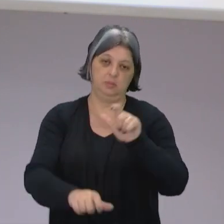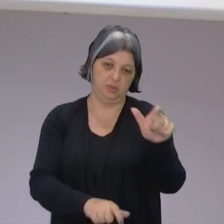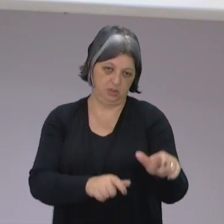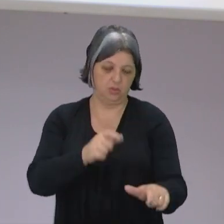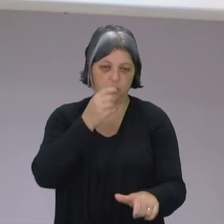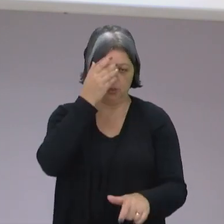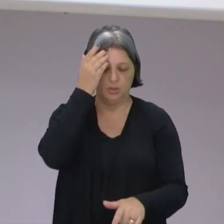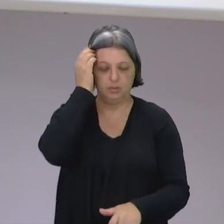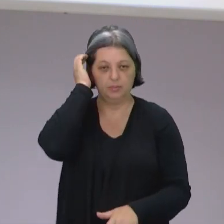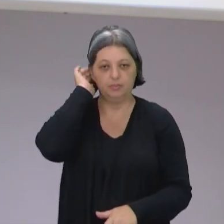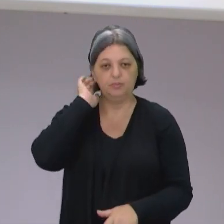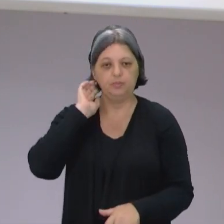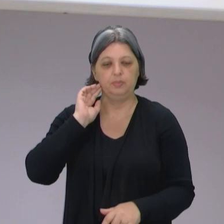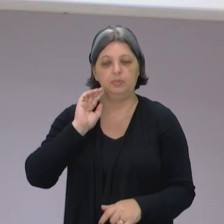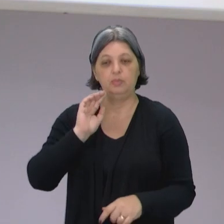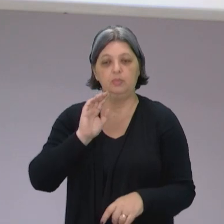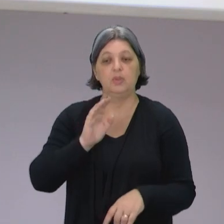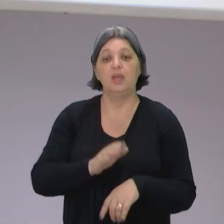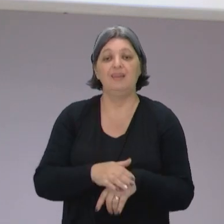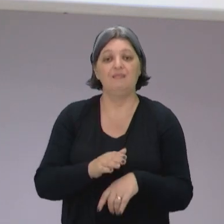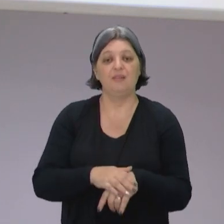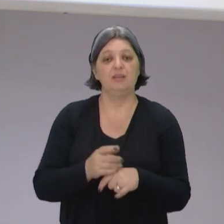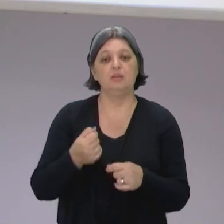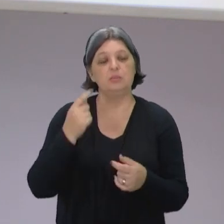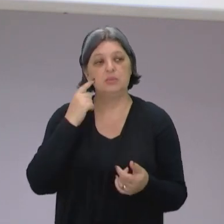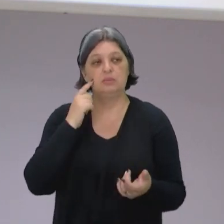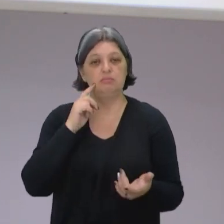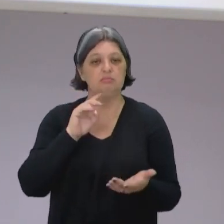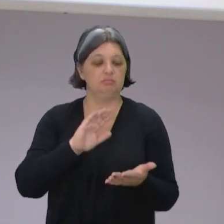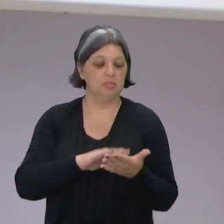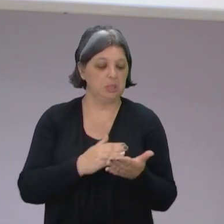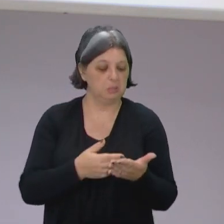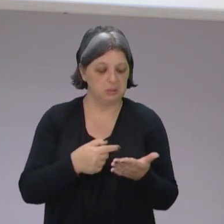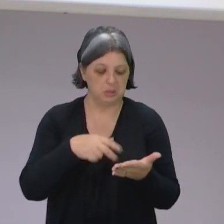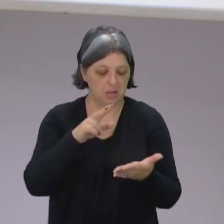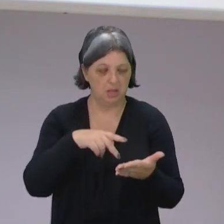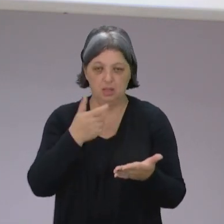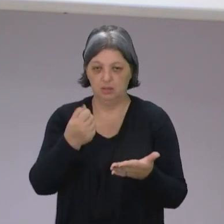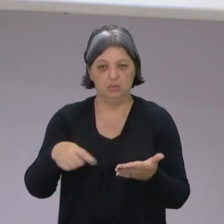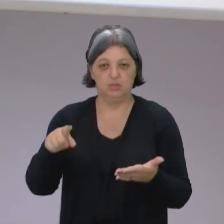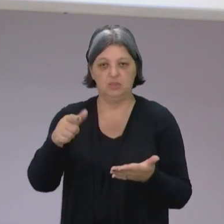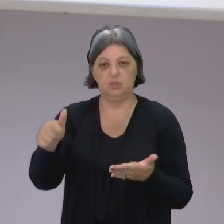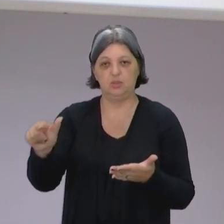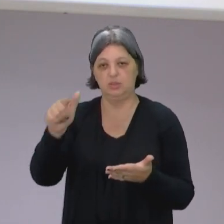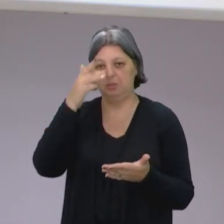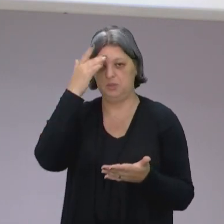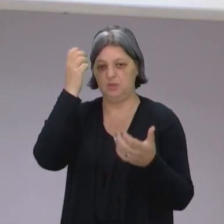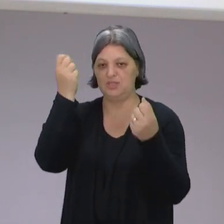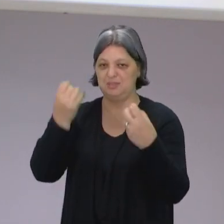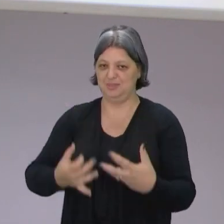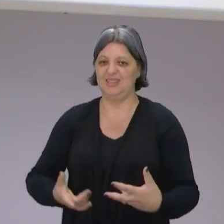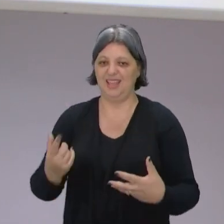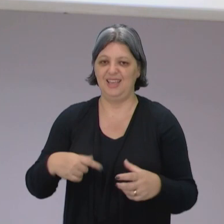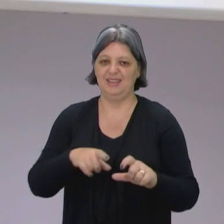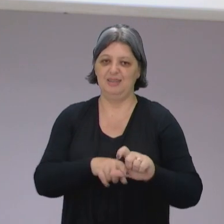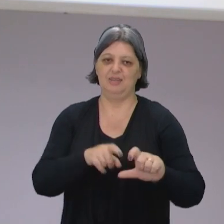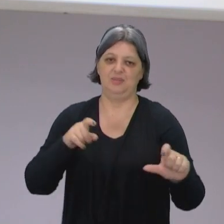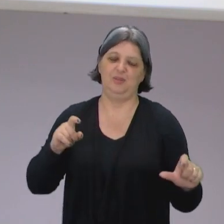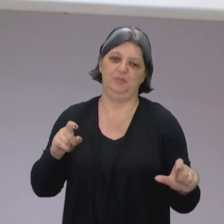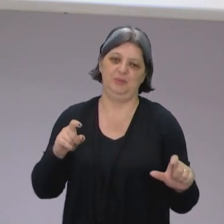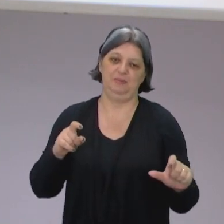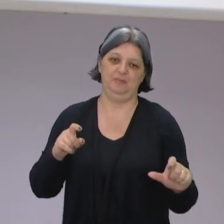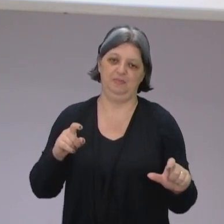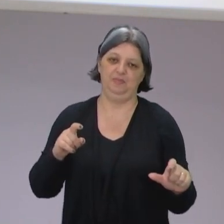você interpretou bem aí, uma pessoa que faz essa interpretação ao ler e não precisa que alguém explique, já é autônomo na leitura, né? Então, quer dizer,